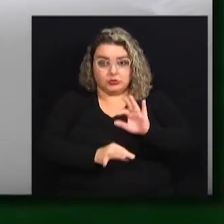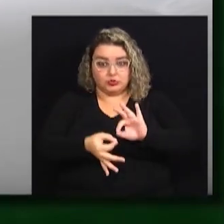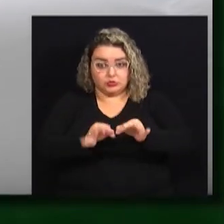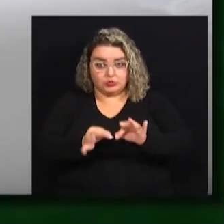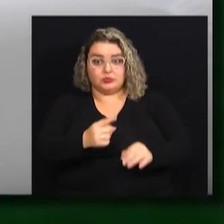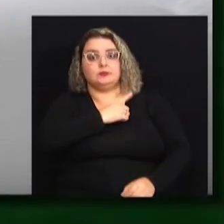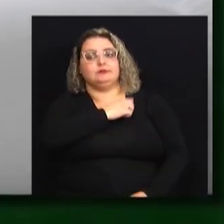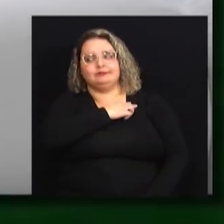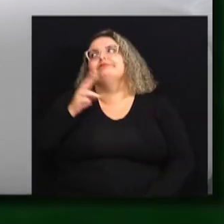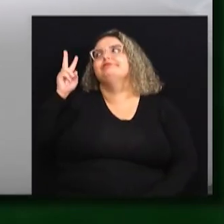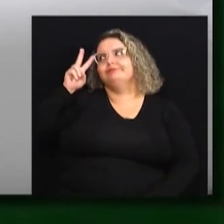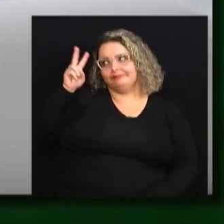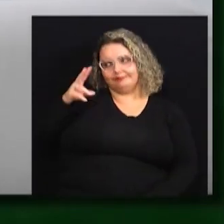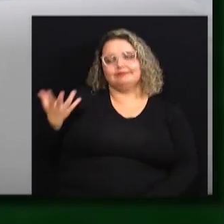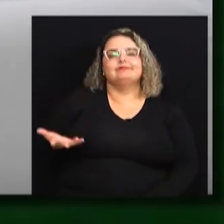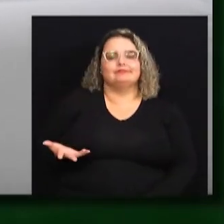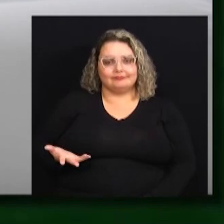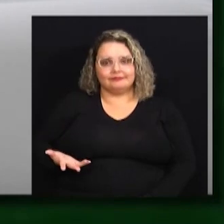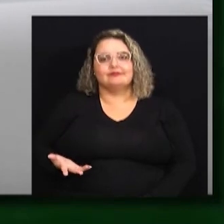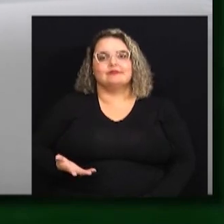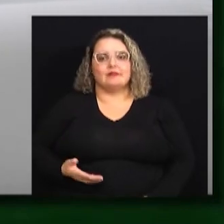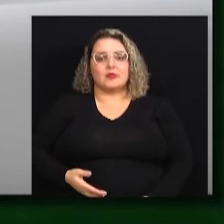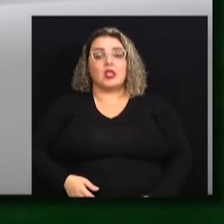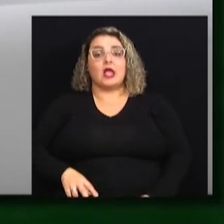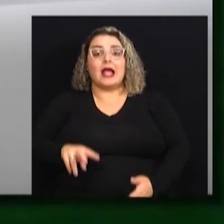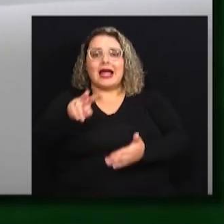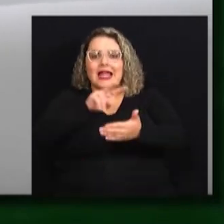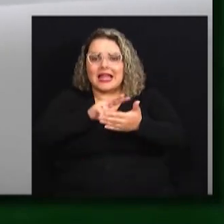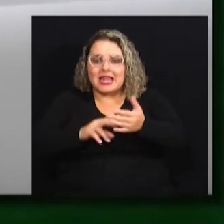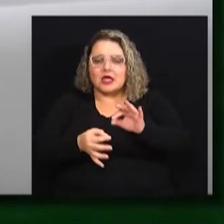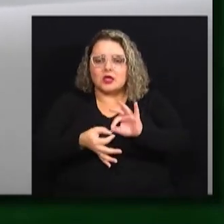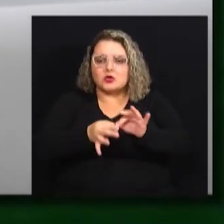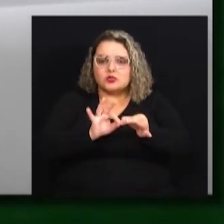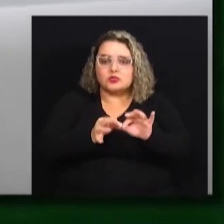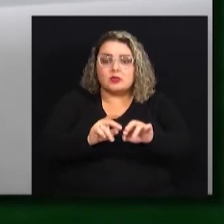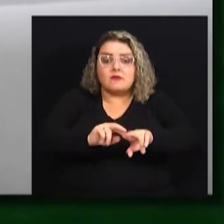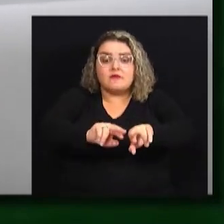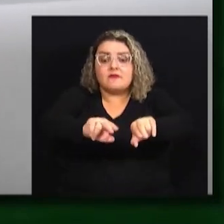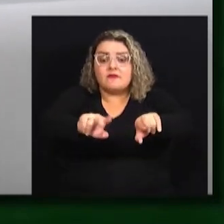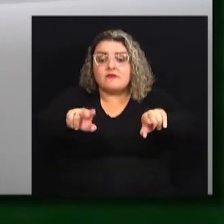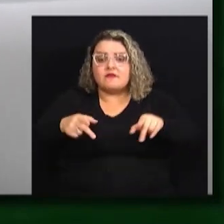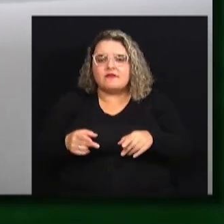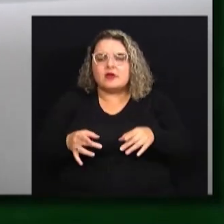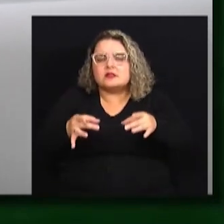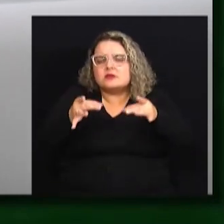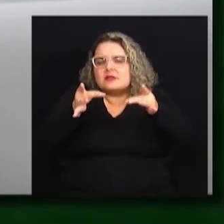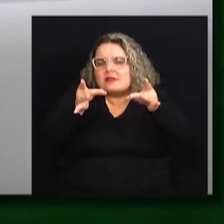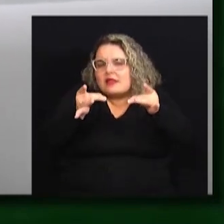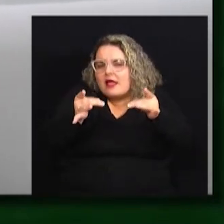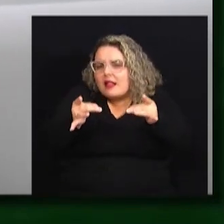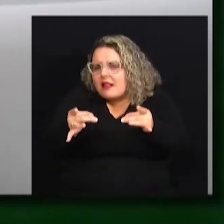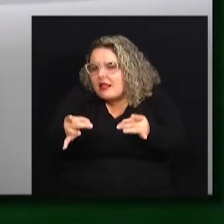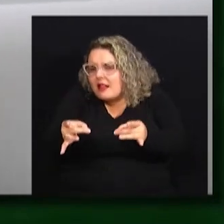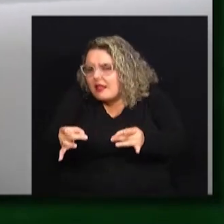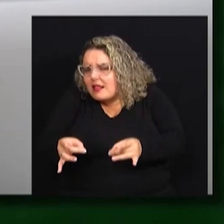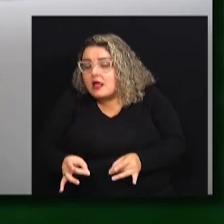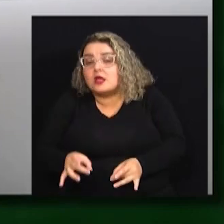o incentivo à leitura para a criançada, desde pequenininhos, né, Harley? Sem dúvida nenhuma, né?